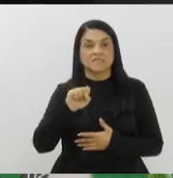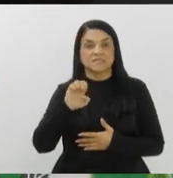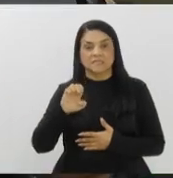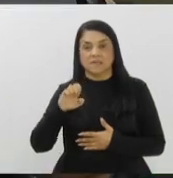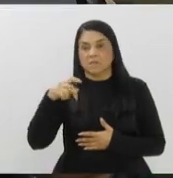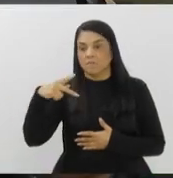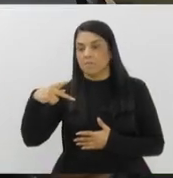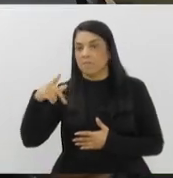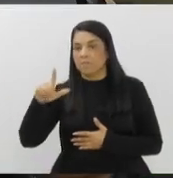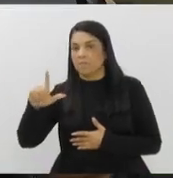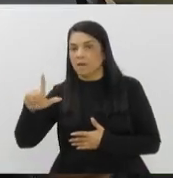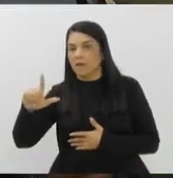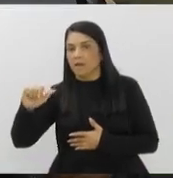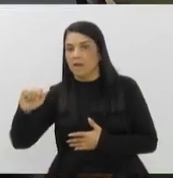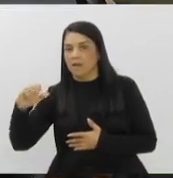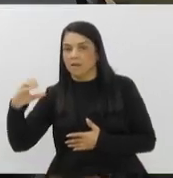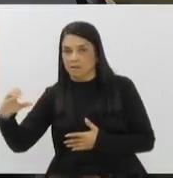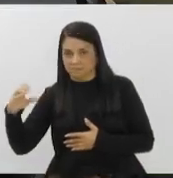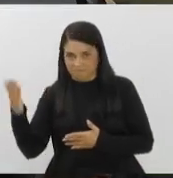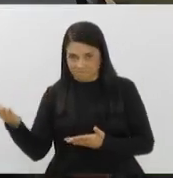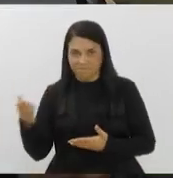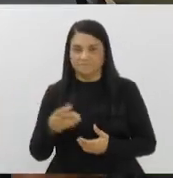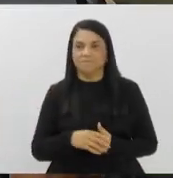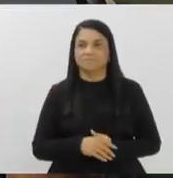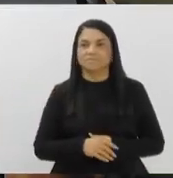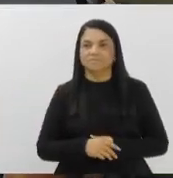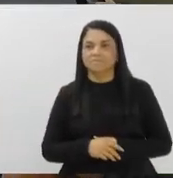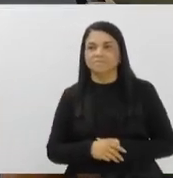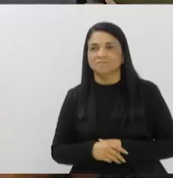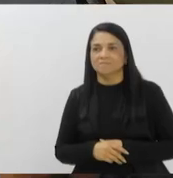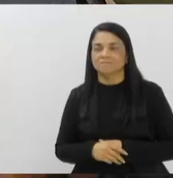Obrigada. Boa tarde.